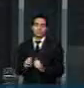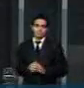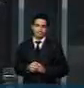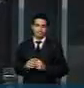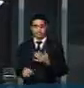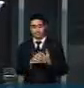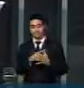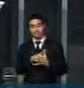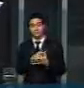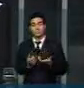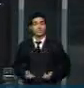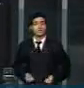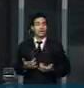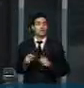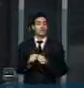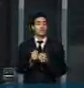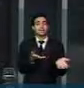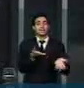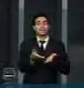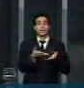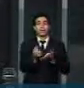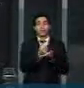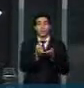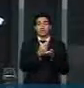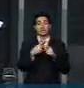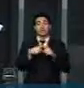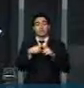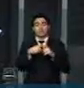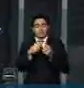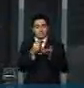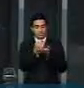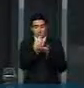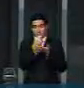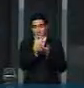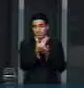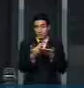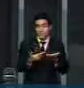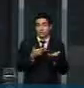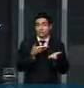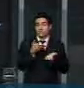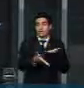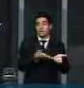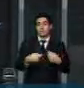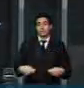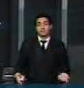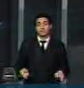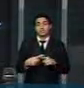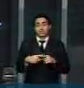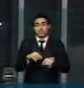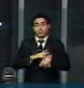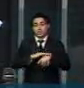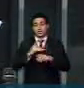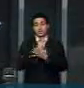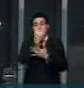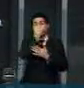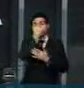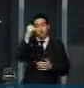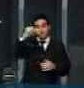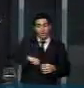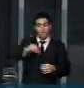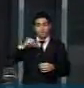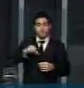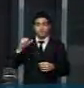Custos com os tratamentos de doenças que normalmente incidem sobre os usuários, até porque os dependentes